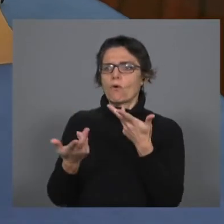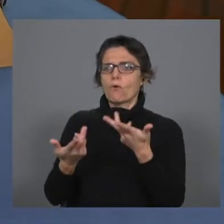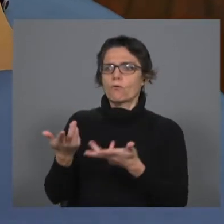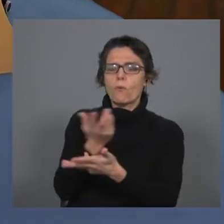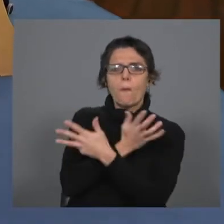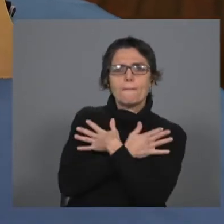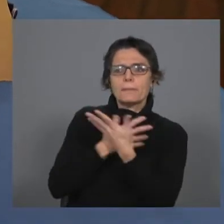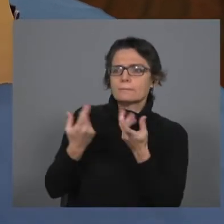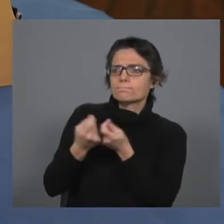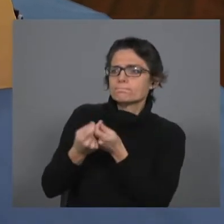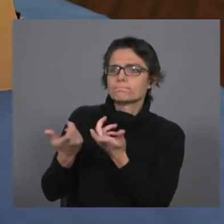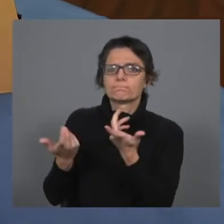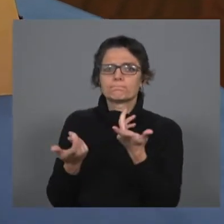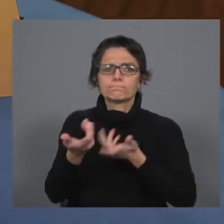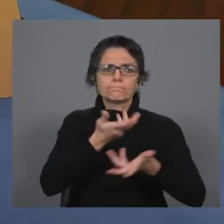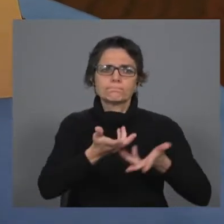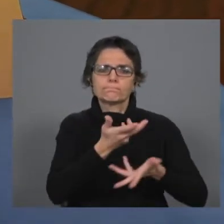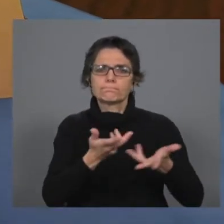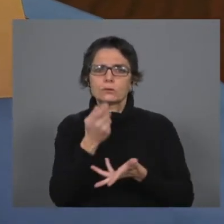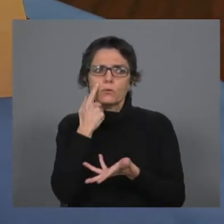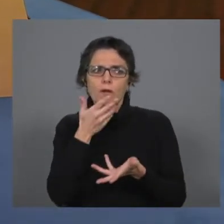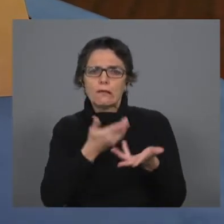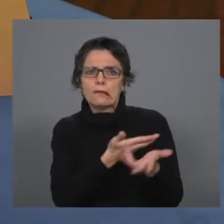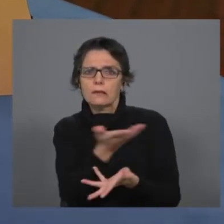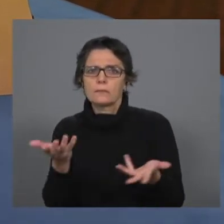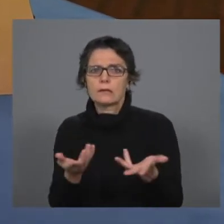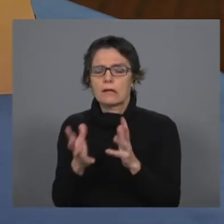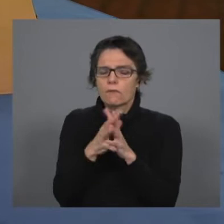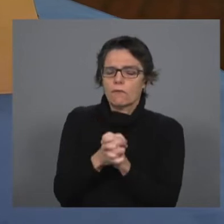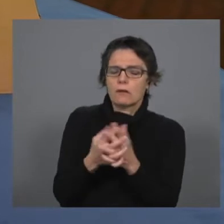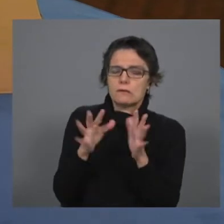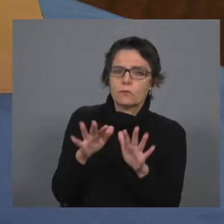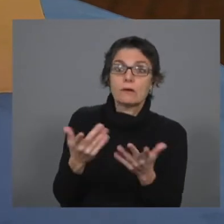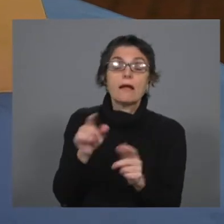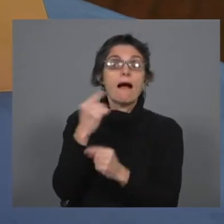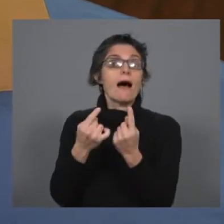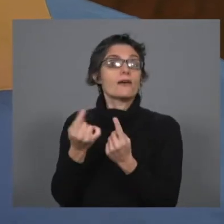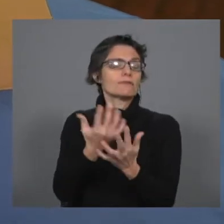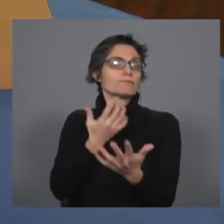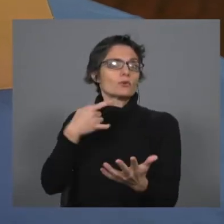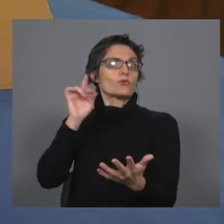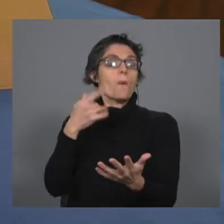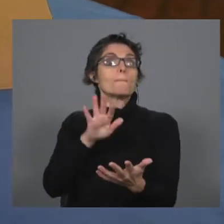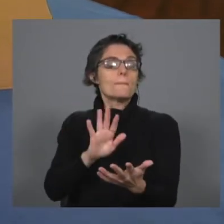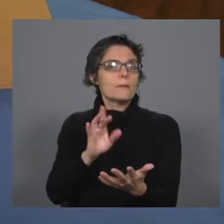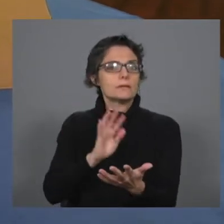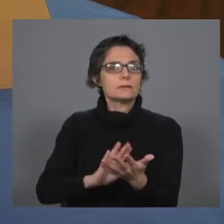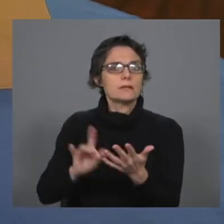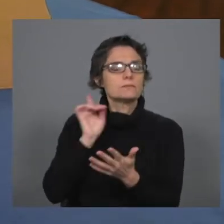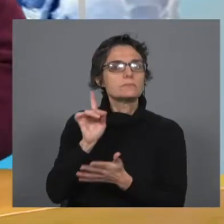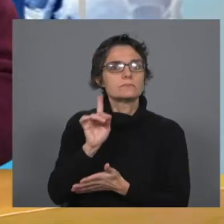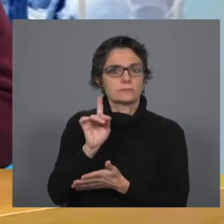amizade, de proximidade, de partilha da palavra, de oração, que às vezes não são tão visíveis, mas que são fundamentais para